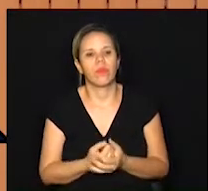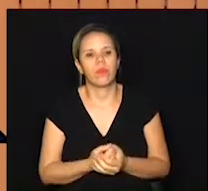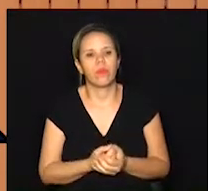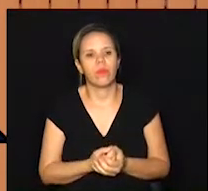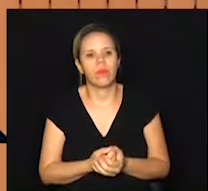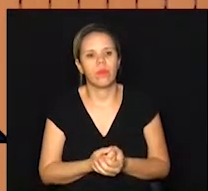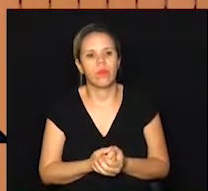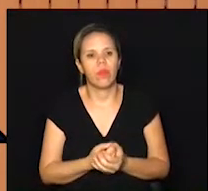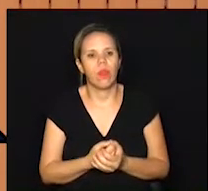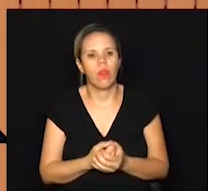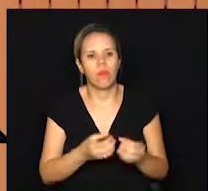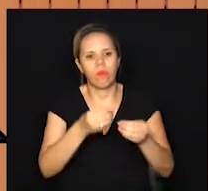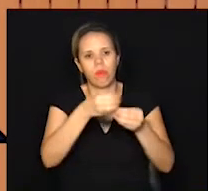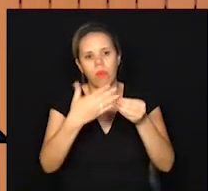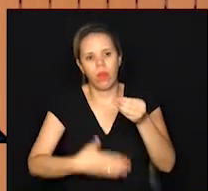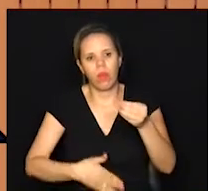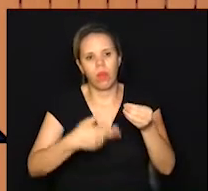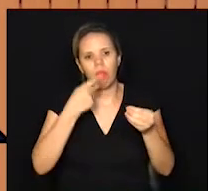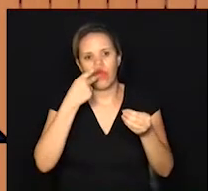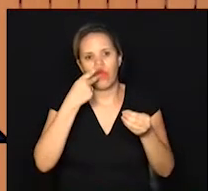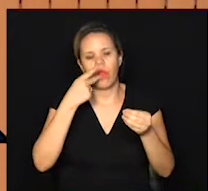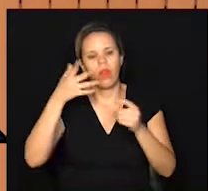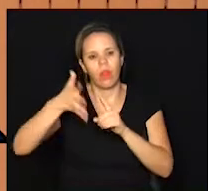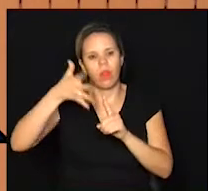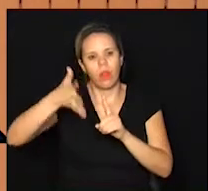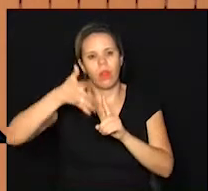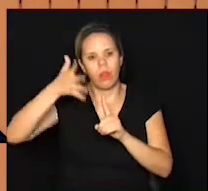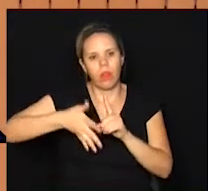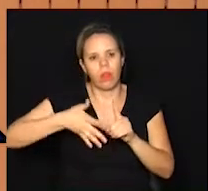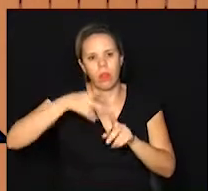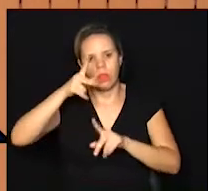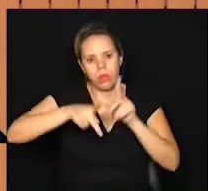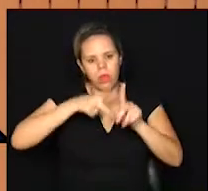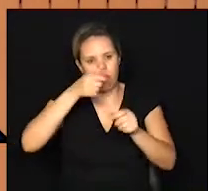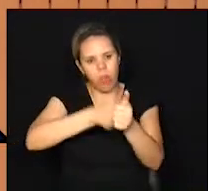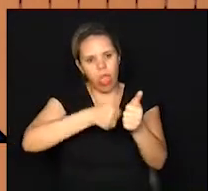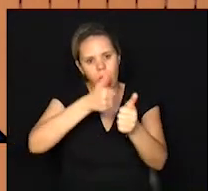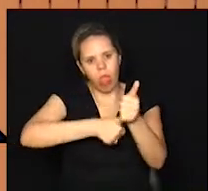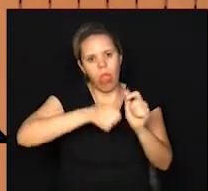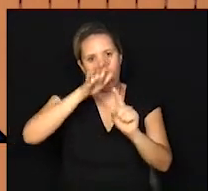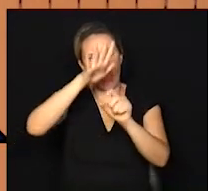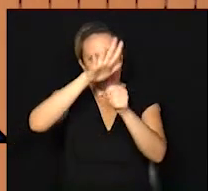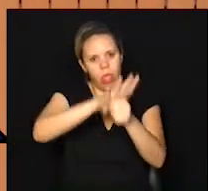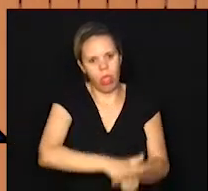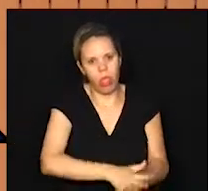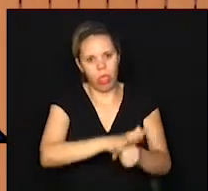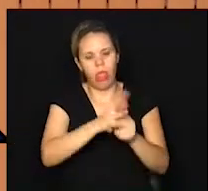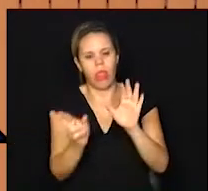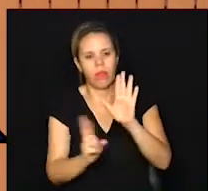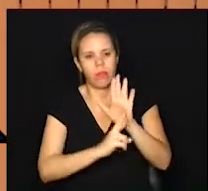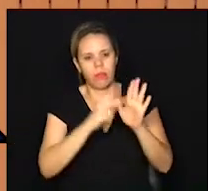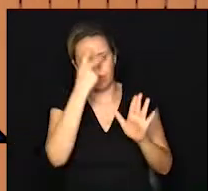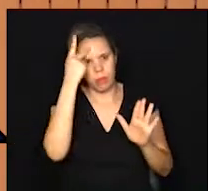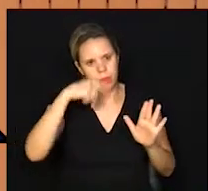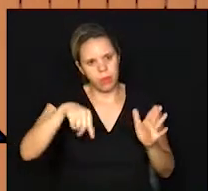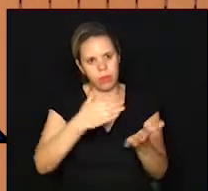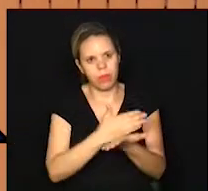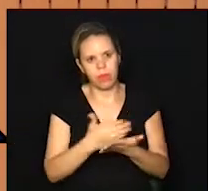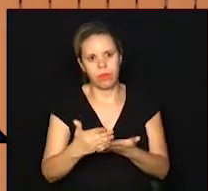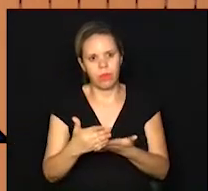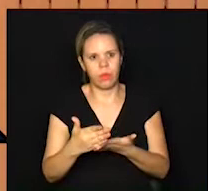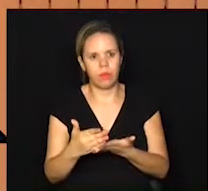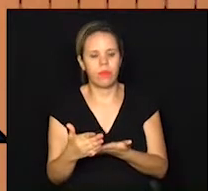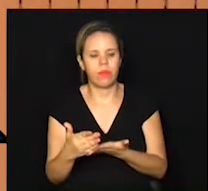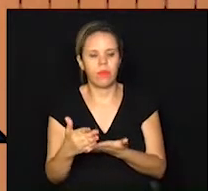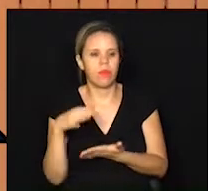com depoimento das vítimas e de seus representantes. Eu queria inicialmente,